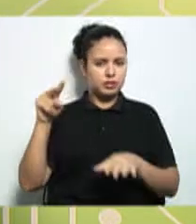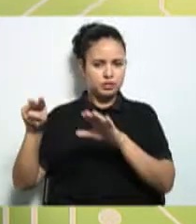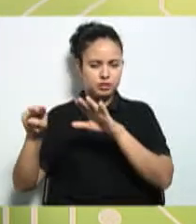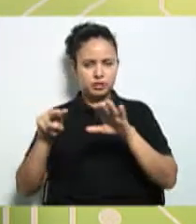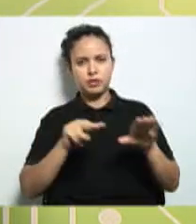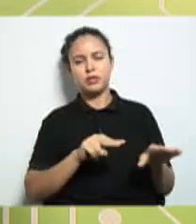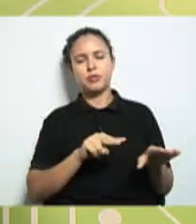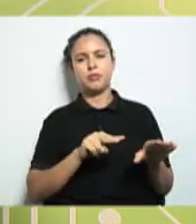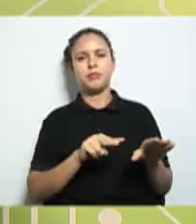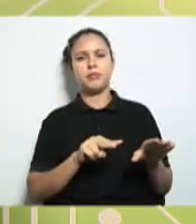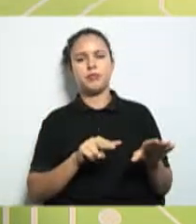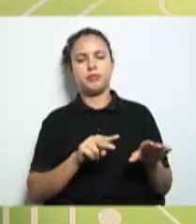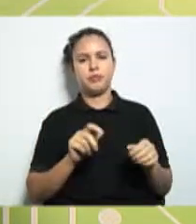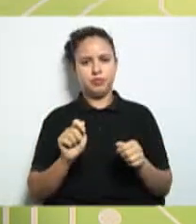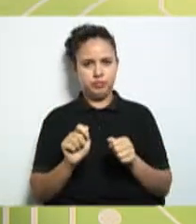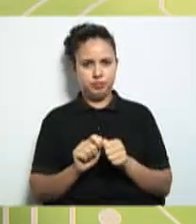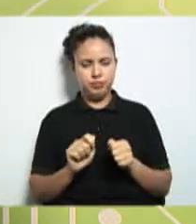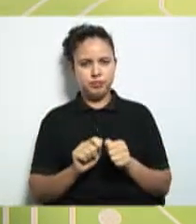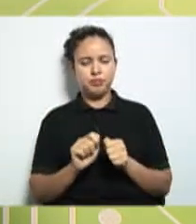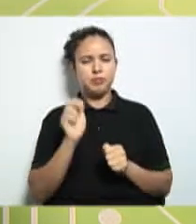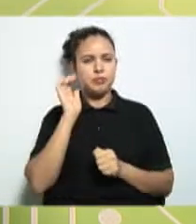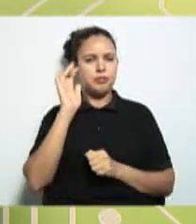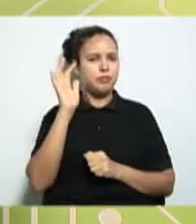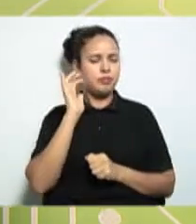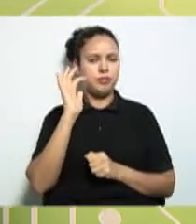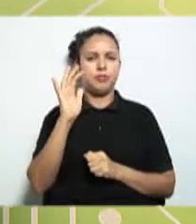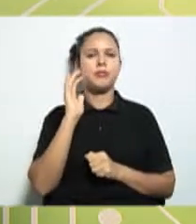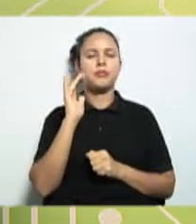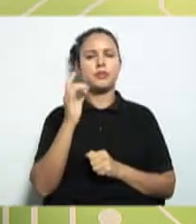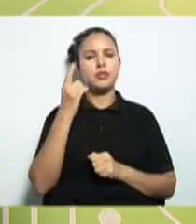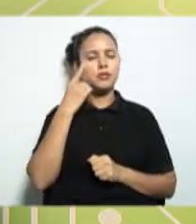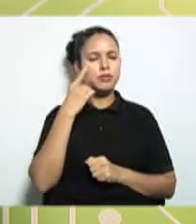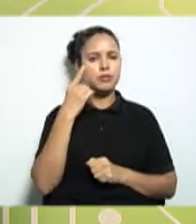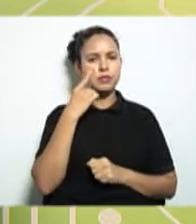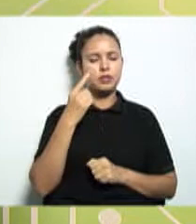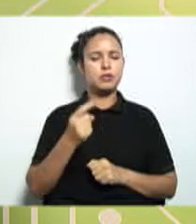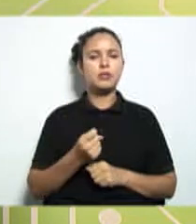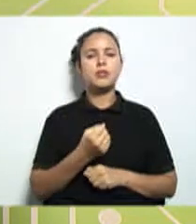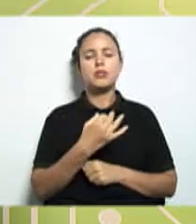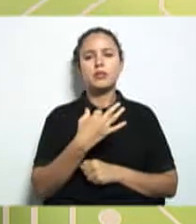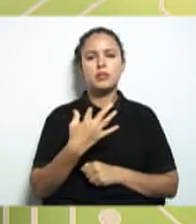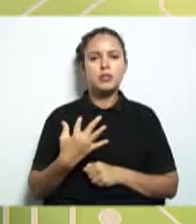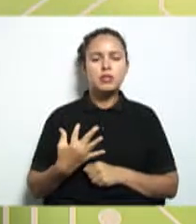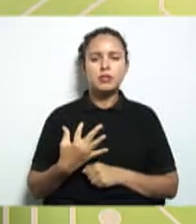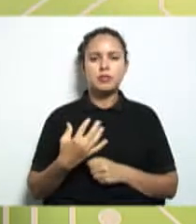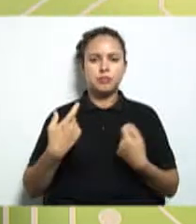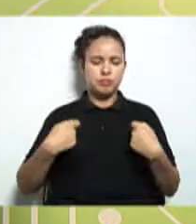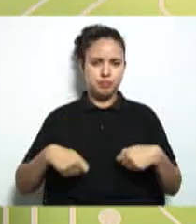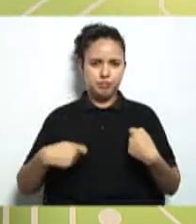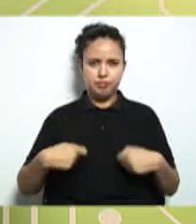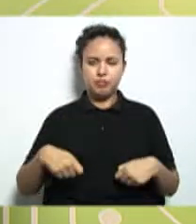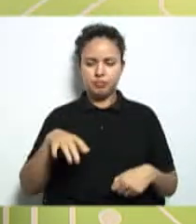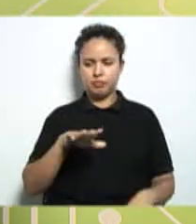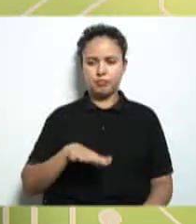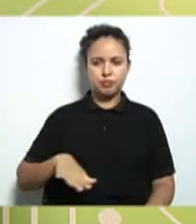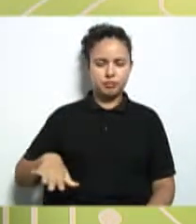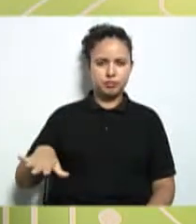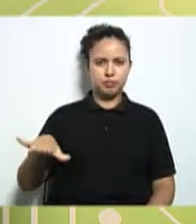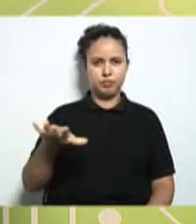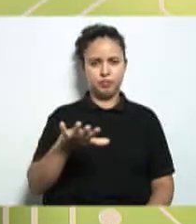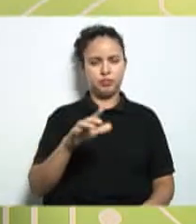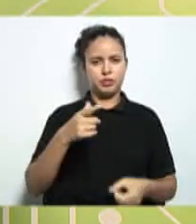semana, né, fazer aquela reflexão e ver quais são as necessidades na